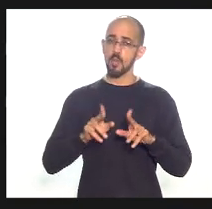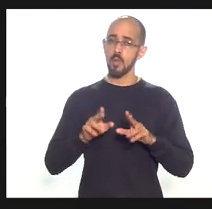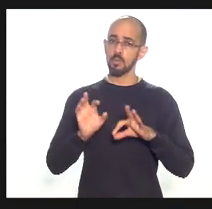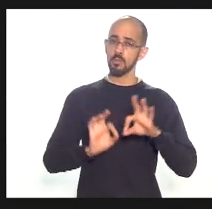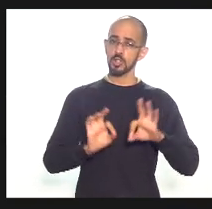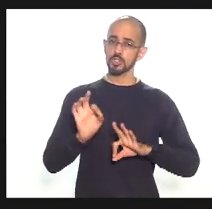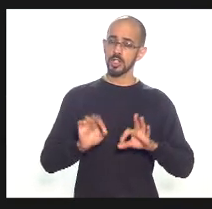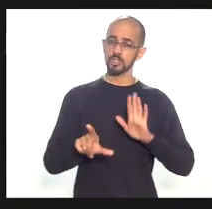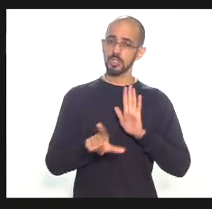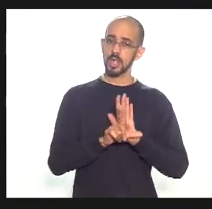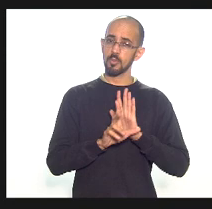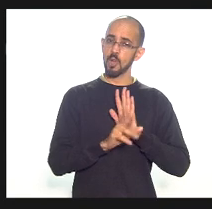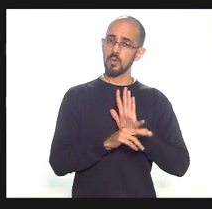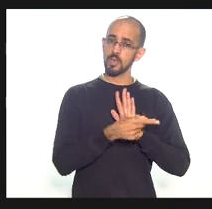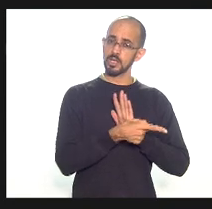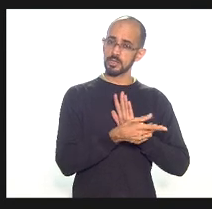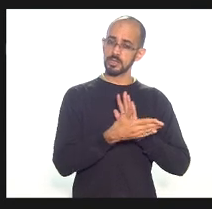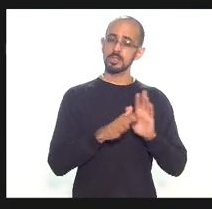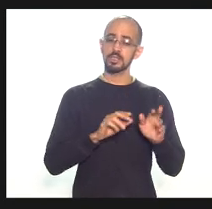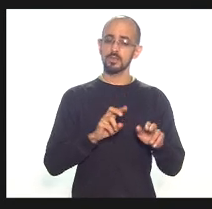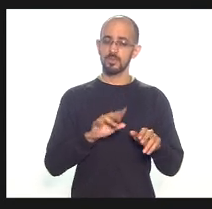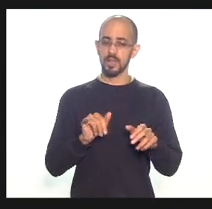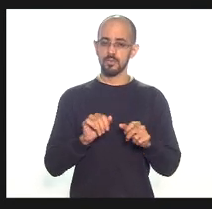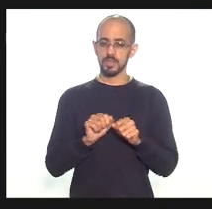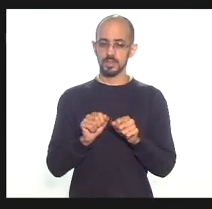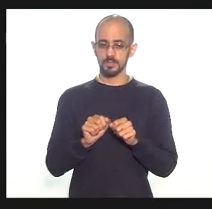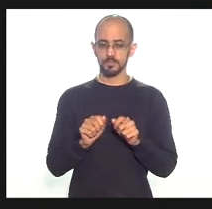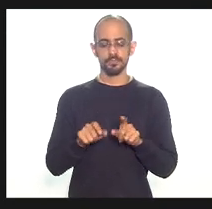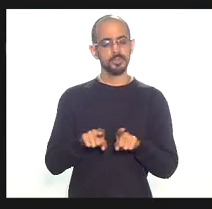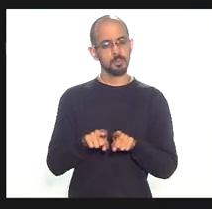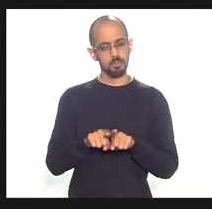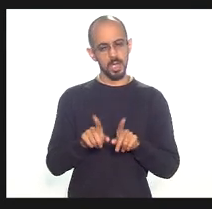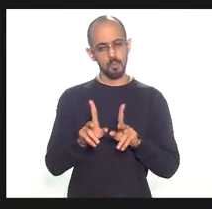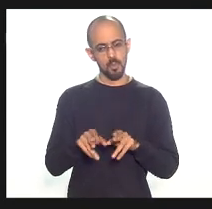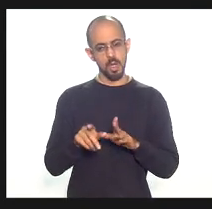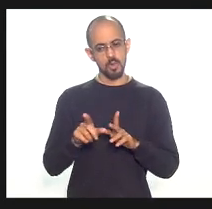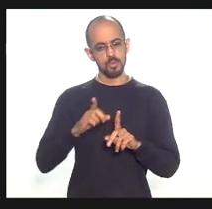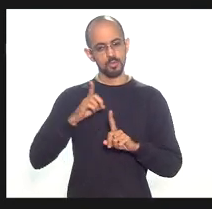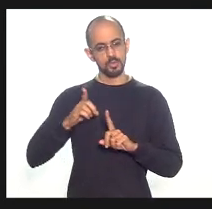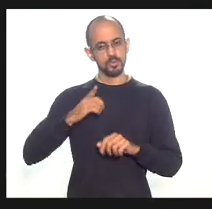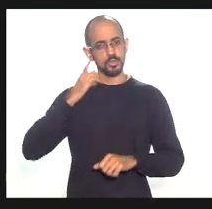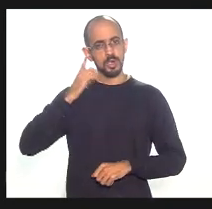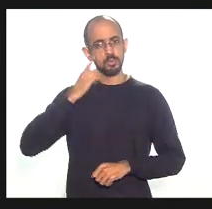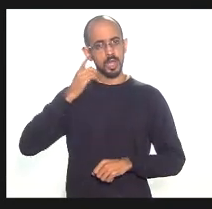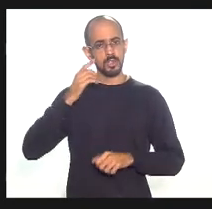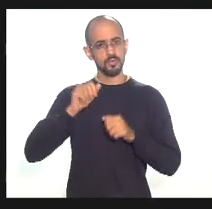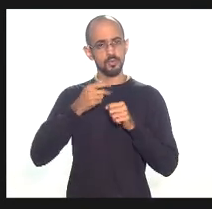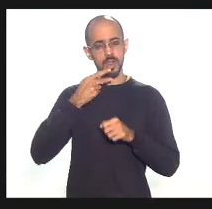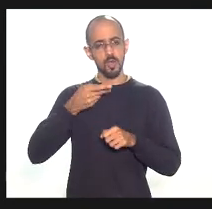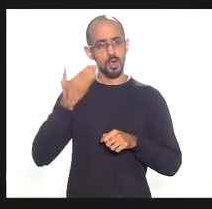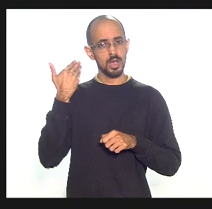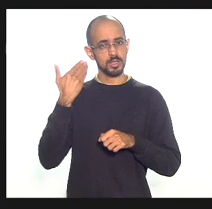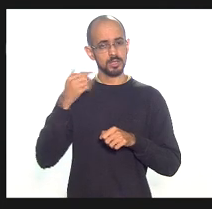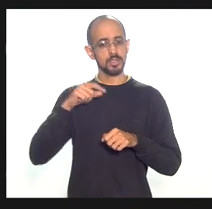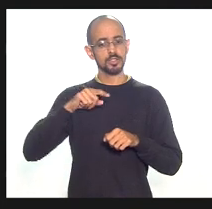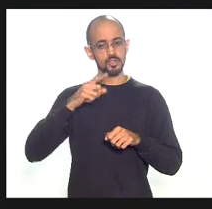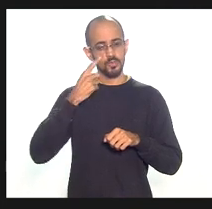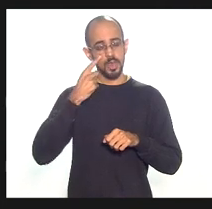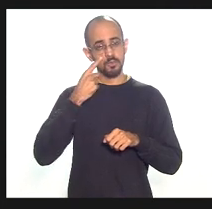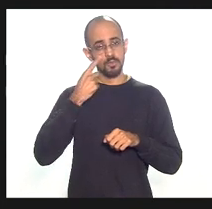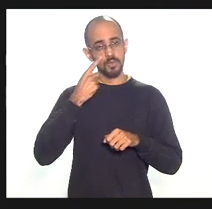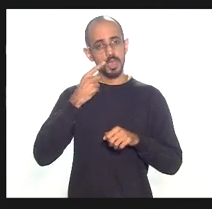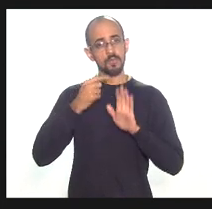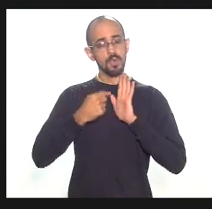assim como anteceder os novos deputados que falaram antes de mim vamos ver direitinho mostrar